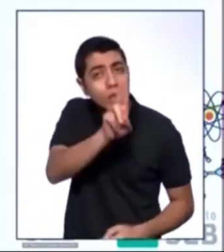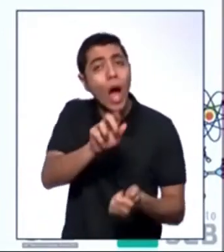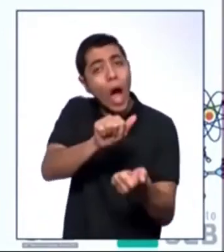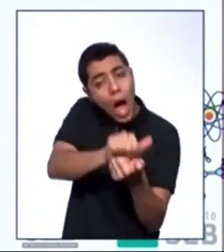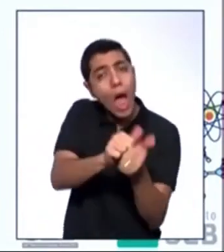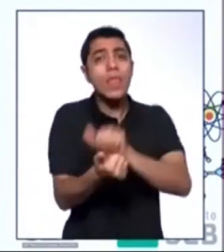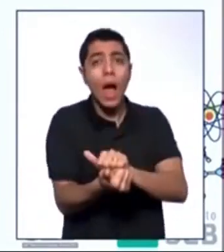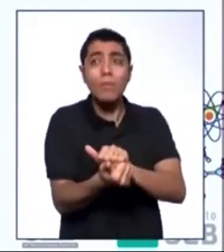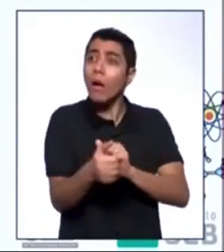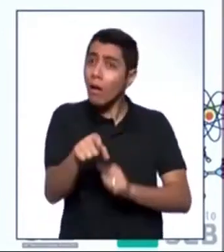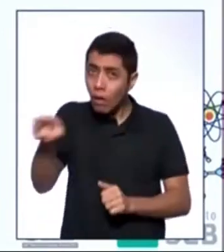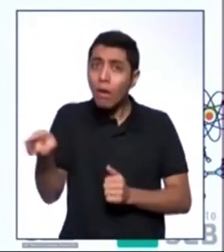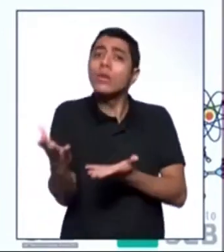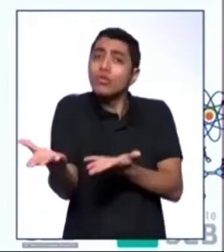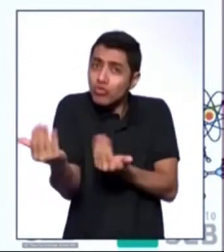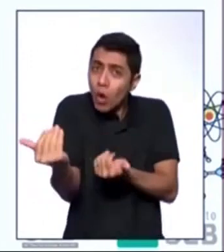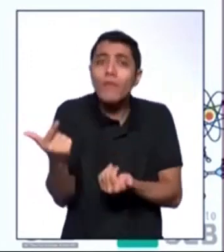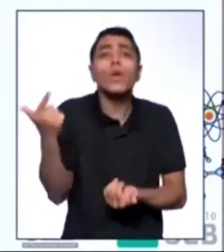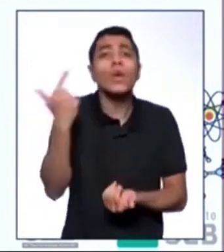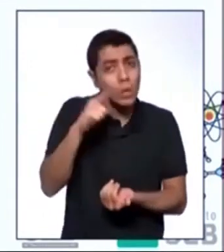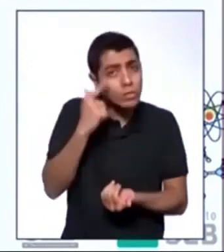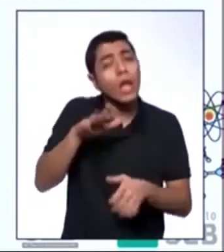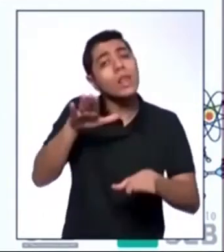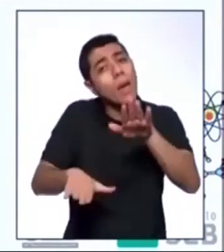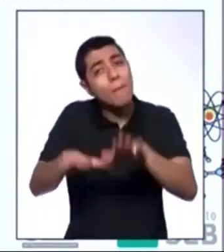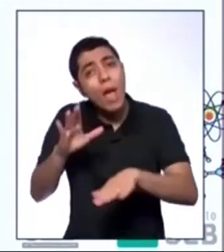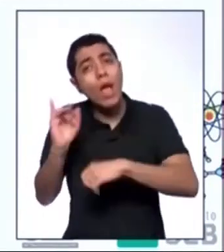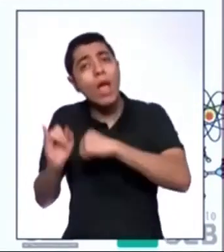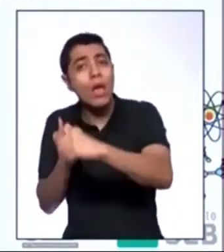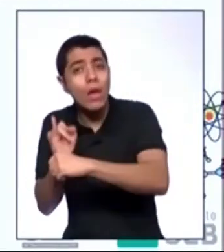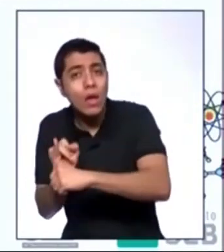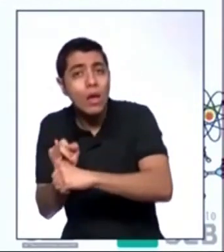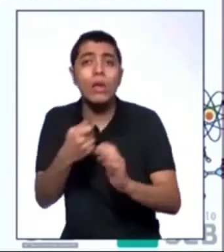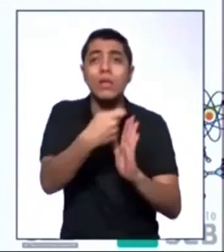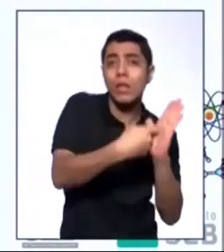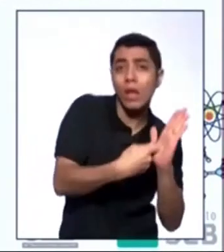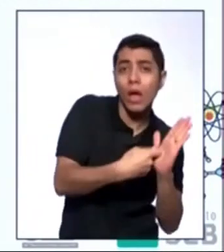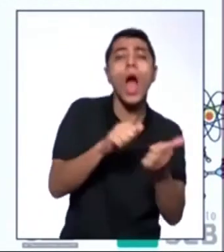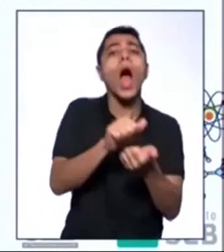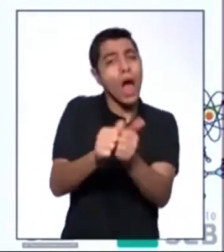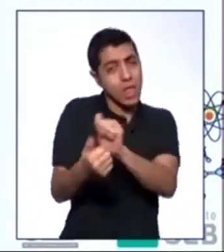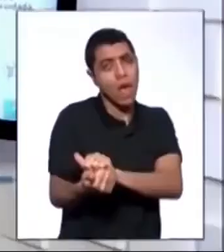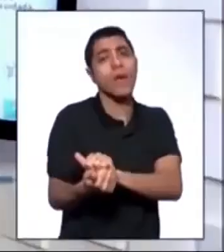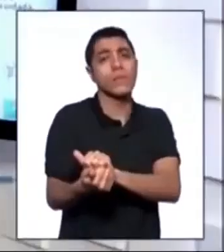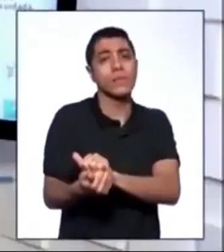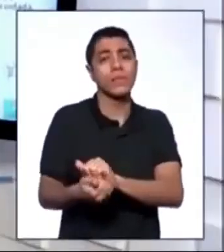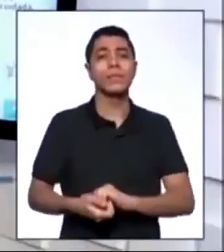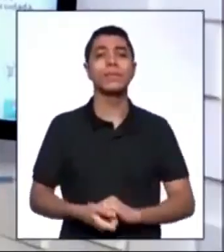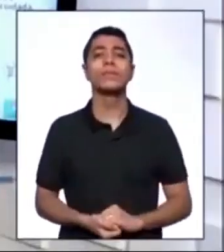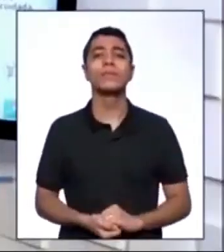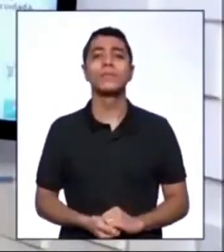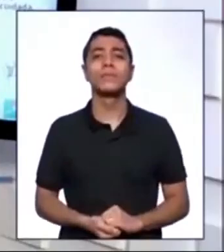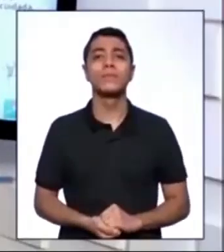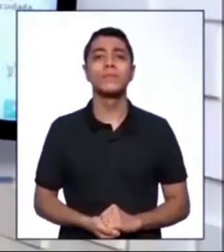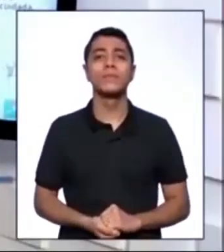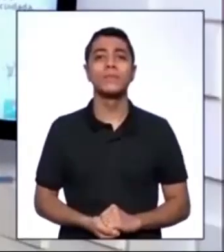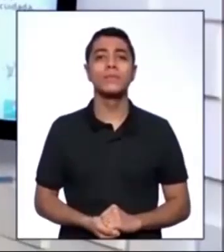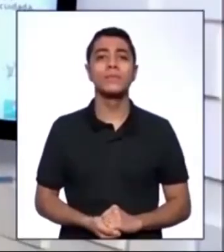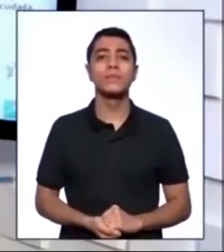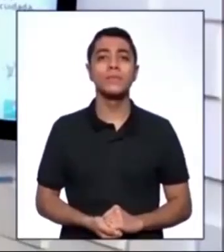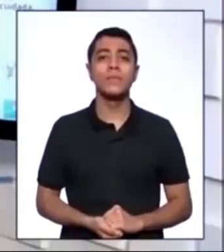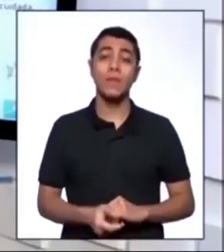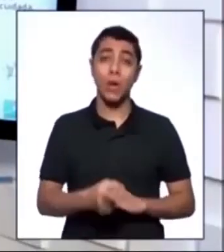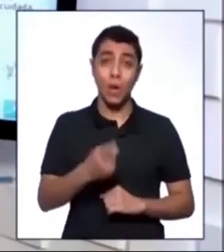suas necessidades discursivas. Olha só o que eu tenho a dizer a vocês. Deixa eu pedir uma gentileza.